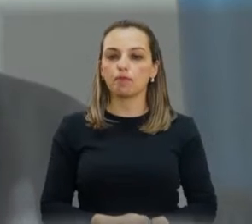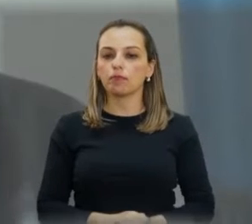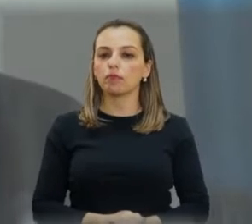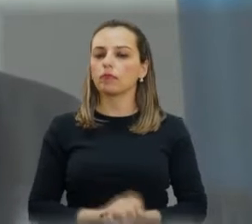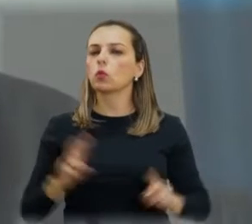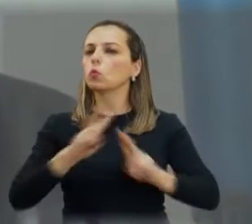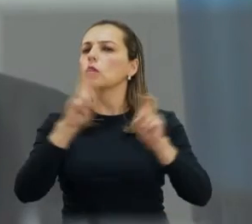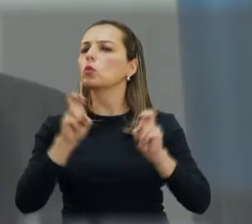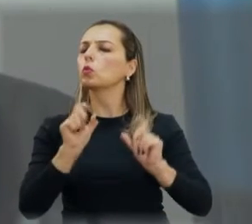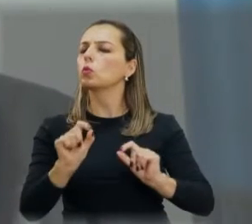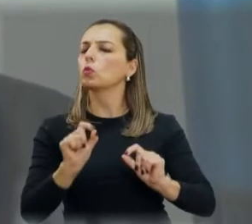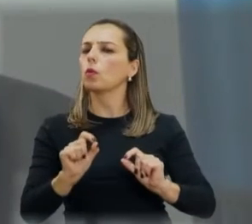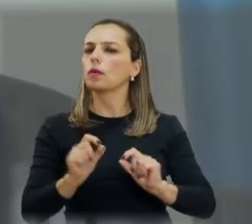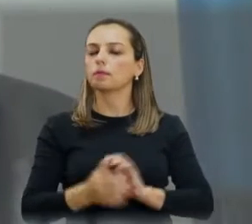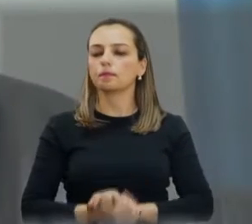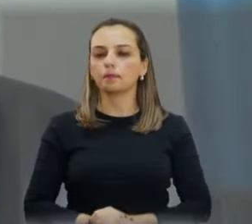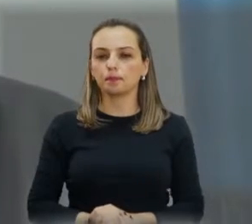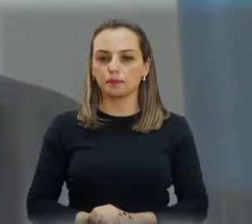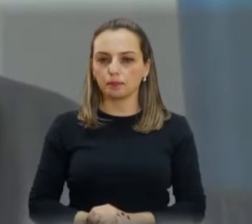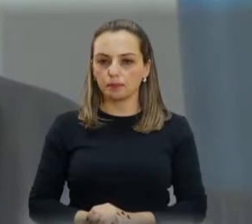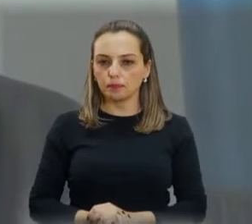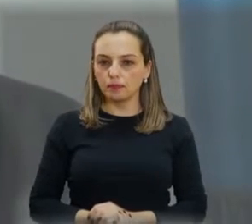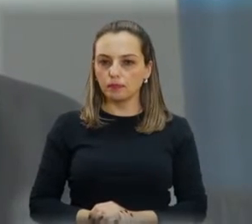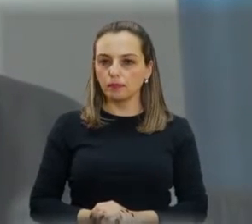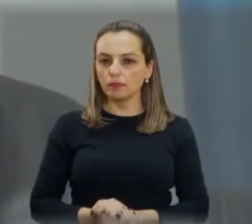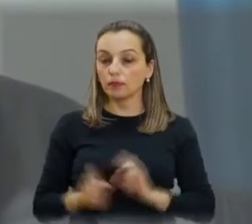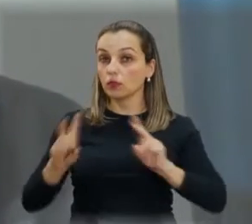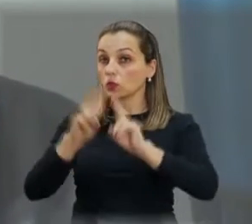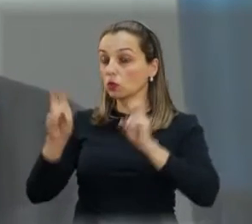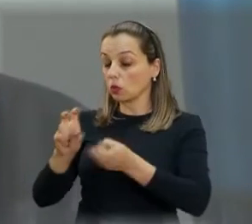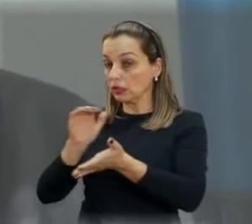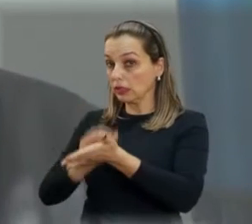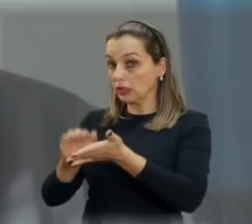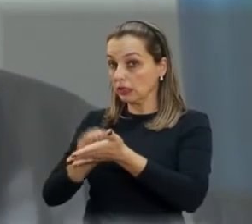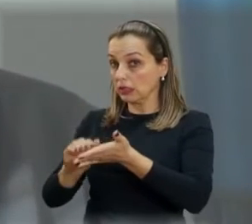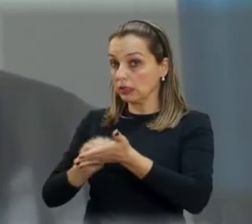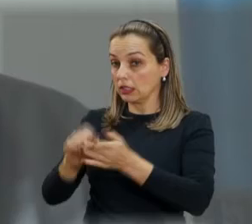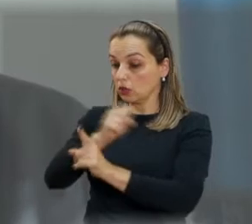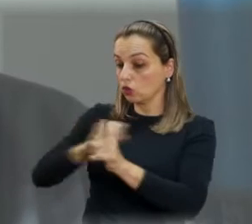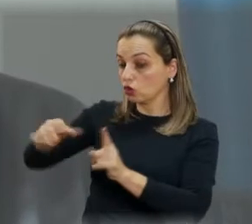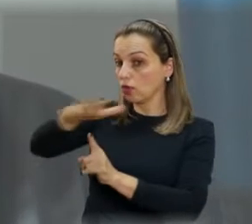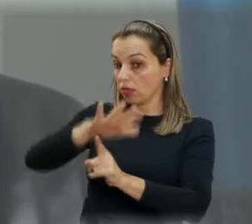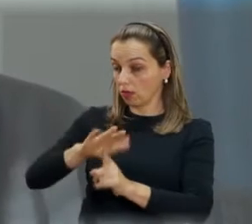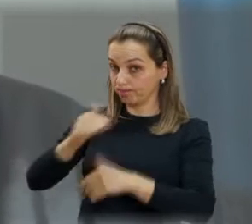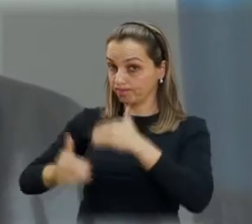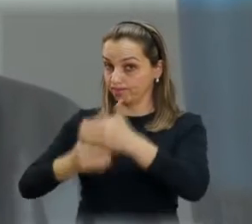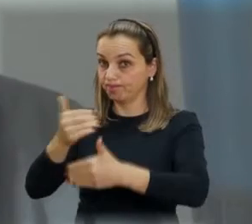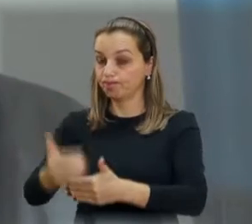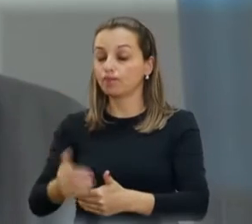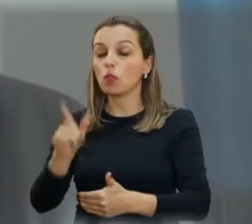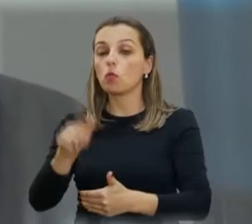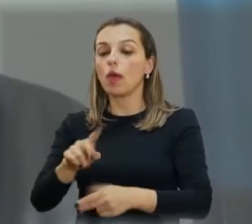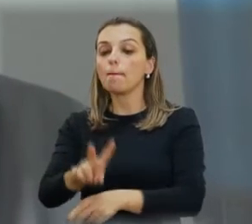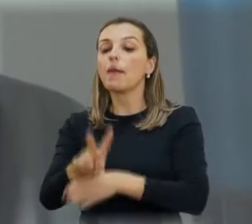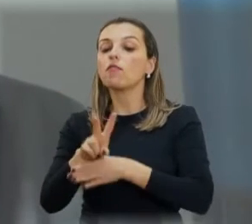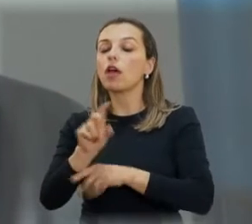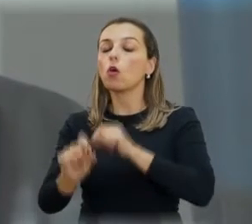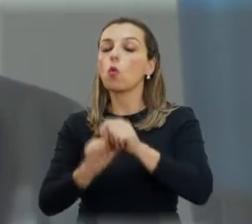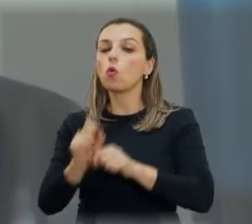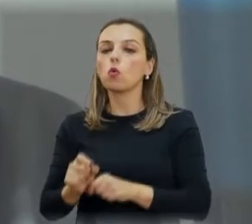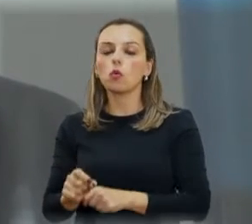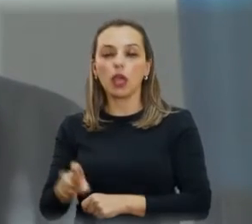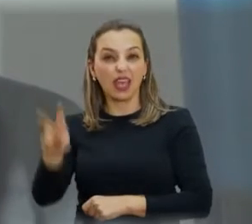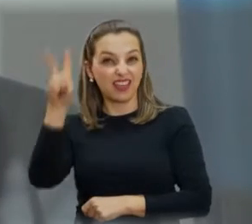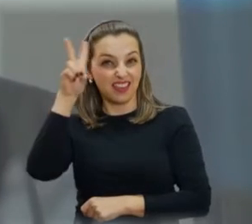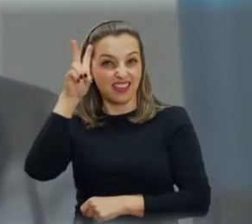gostaria de enfocar é que, referente à Secretaria de Promoção Social, já que nós temos previsto para essa quinta,